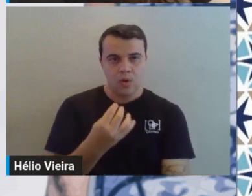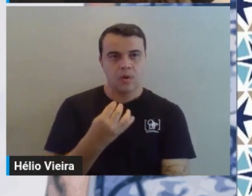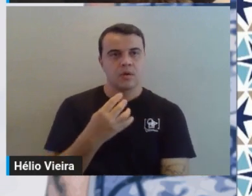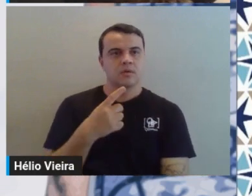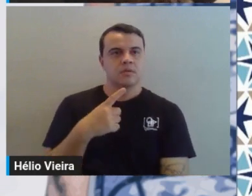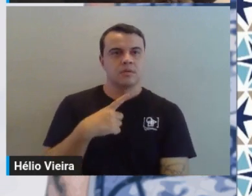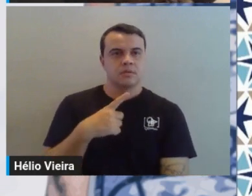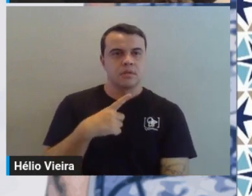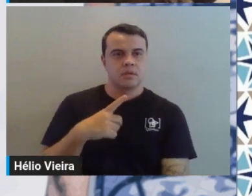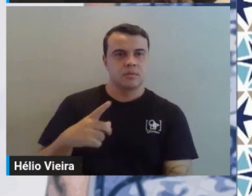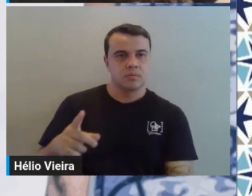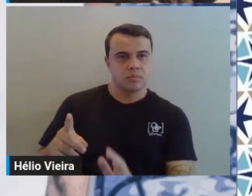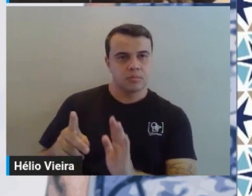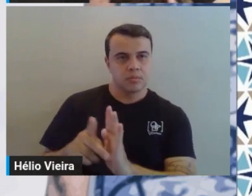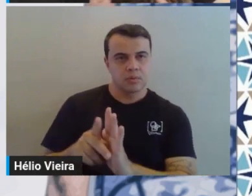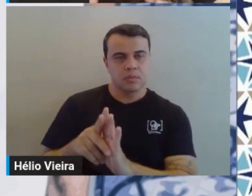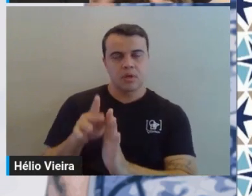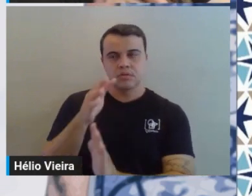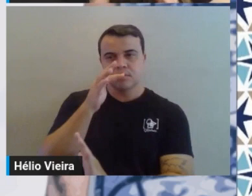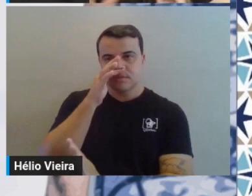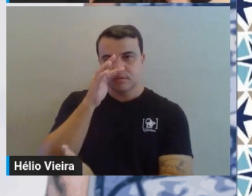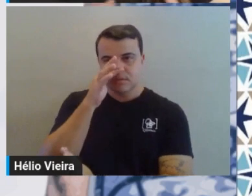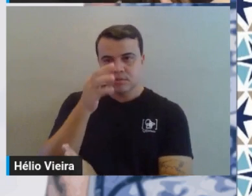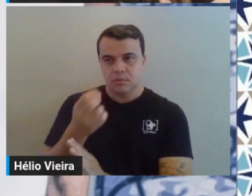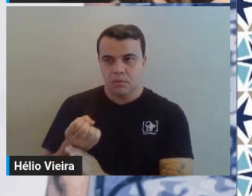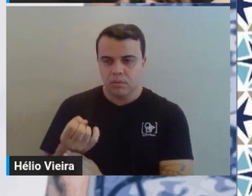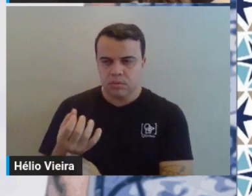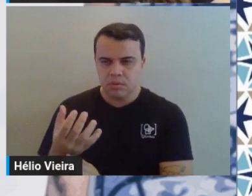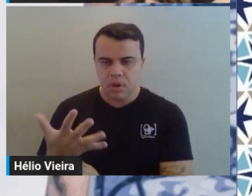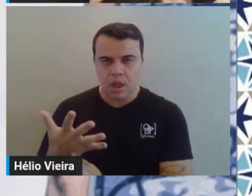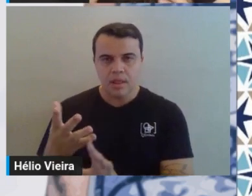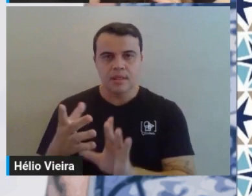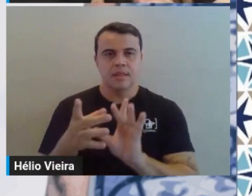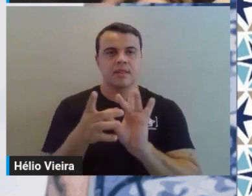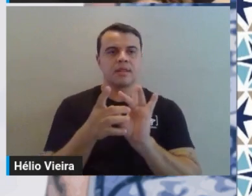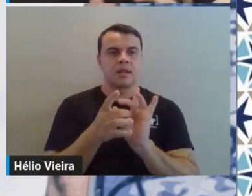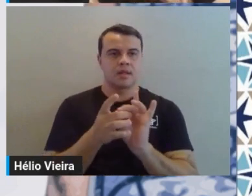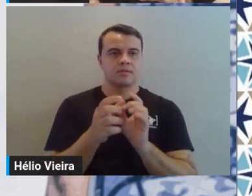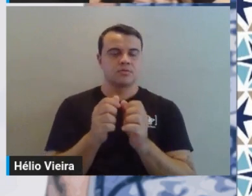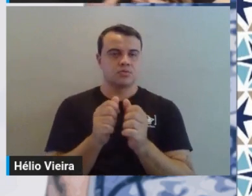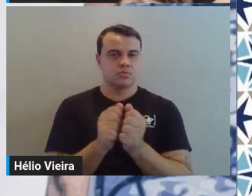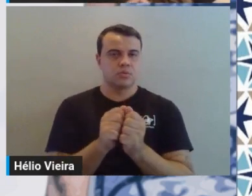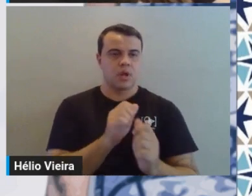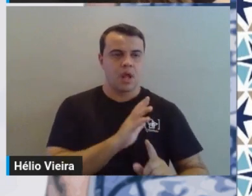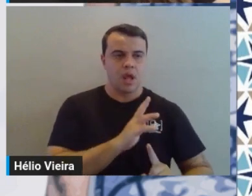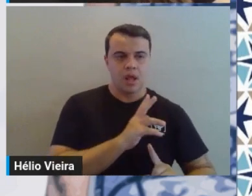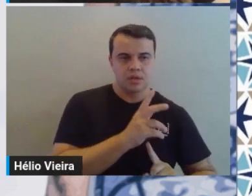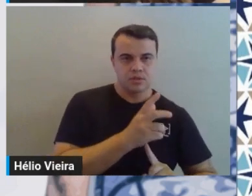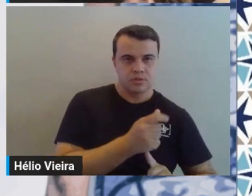cores dos jardins, pensar nessa integração arte,